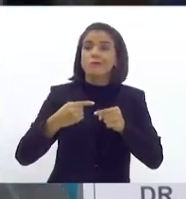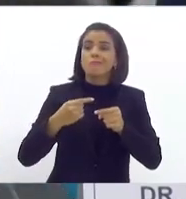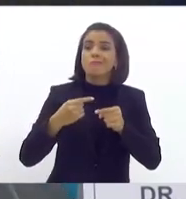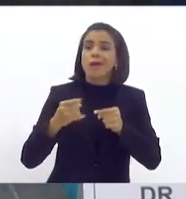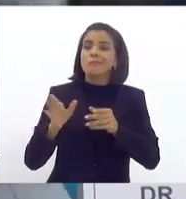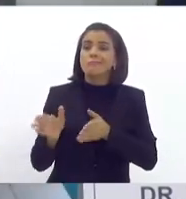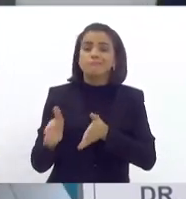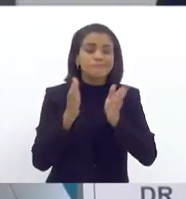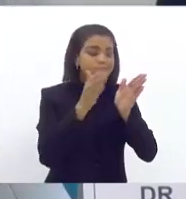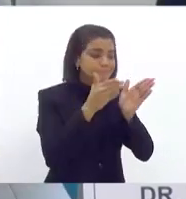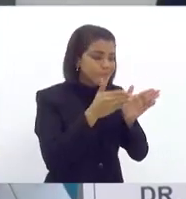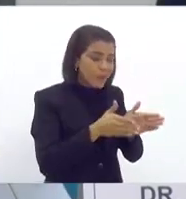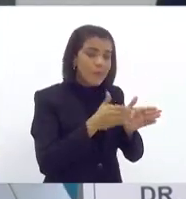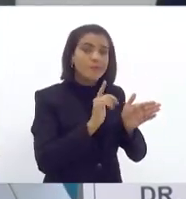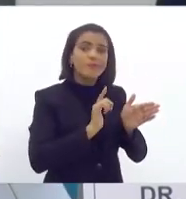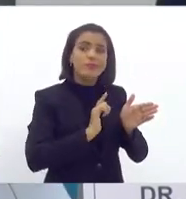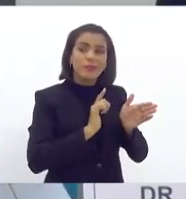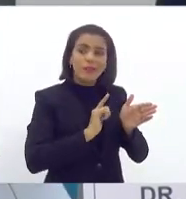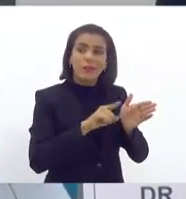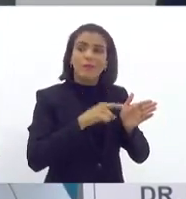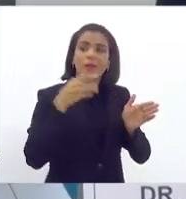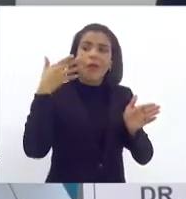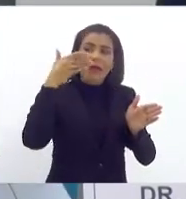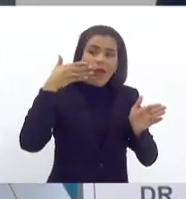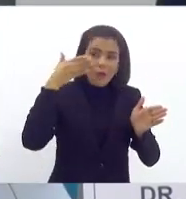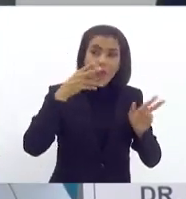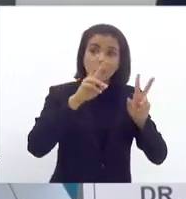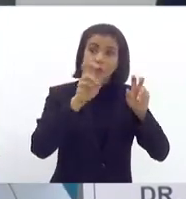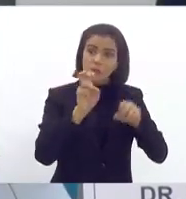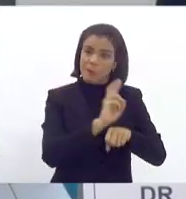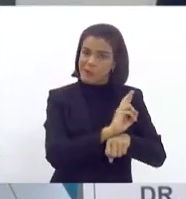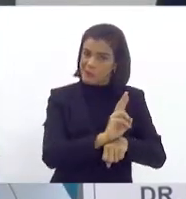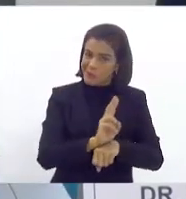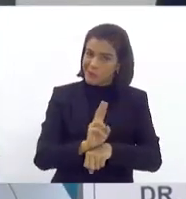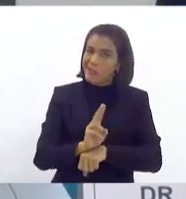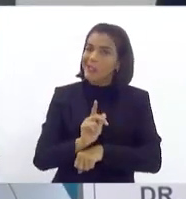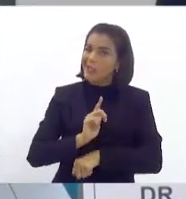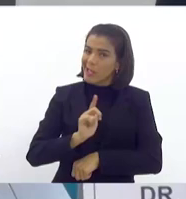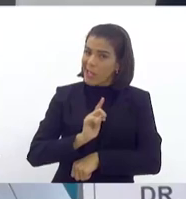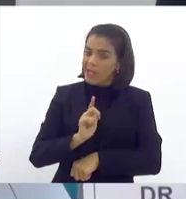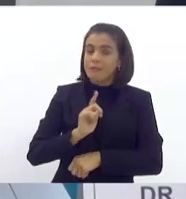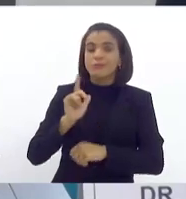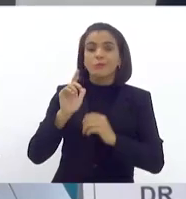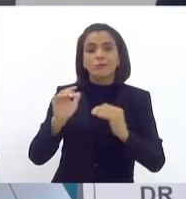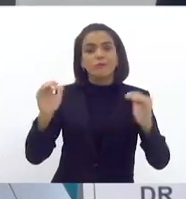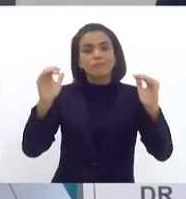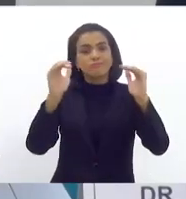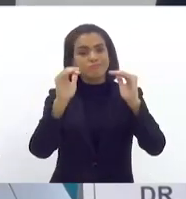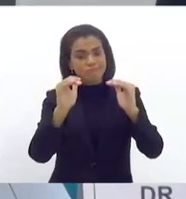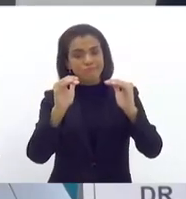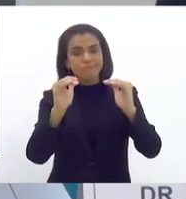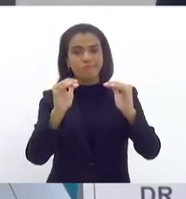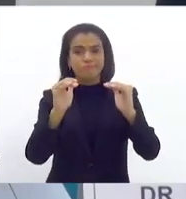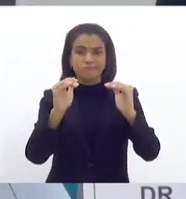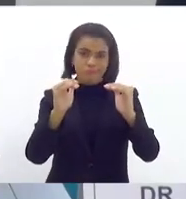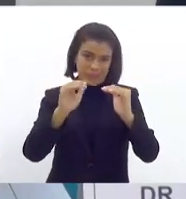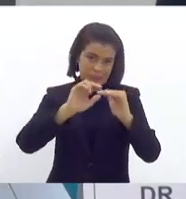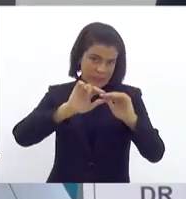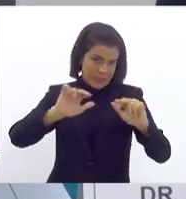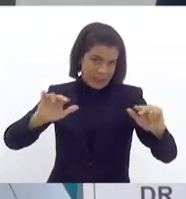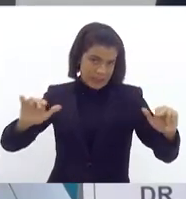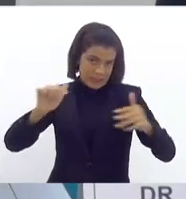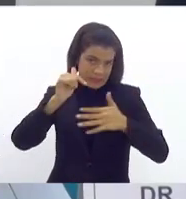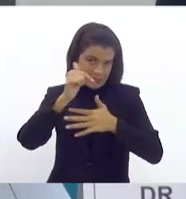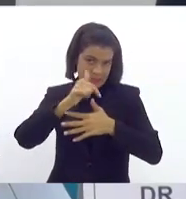lado, eu trago aqui à colação esses argumentos que, no diz respeito à segurança, existe uma imposição por parte da autoridade diversos pontos